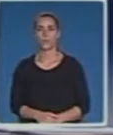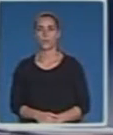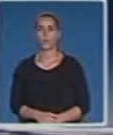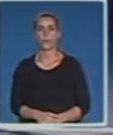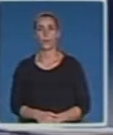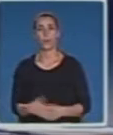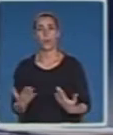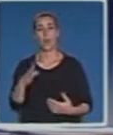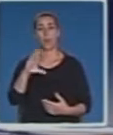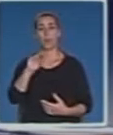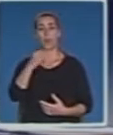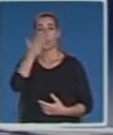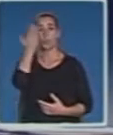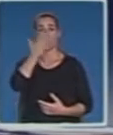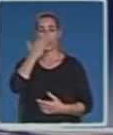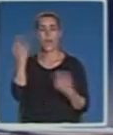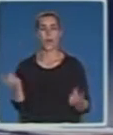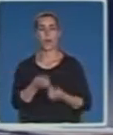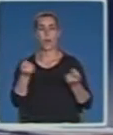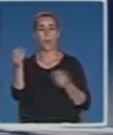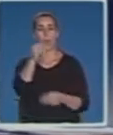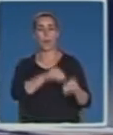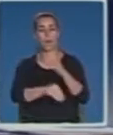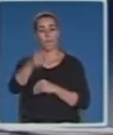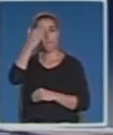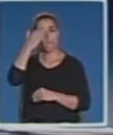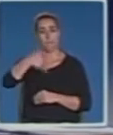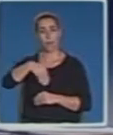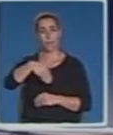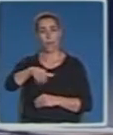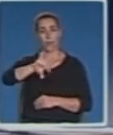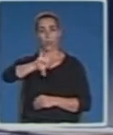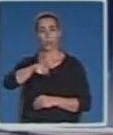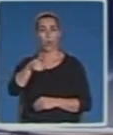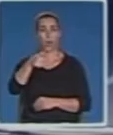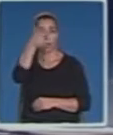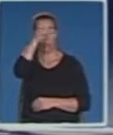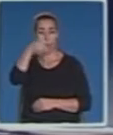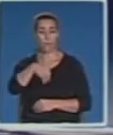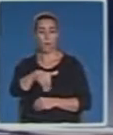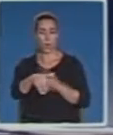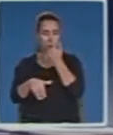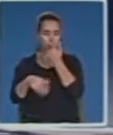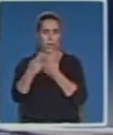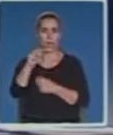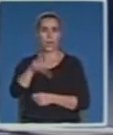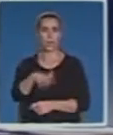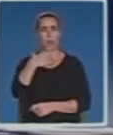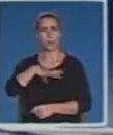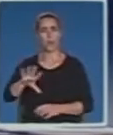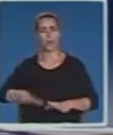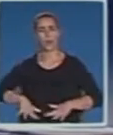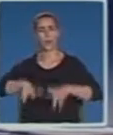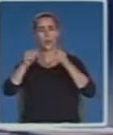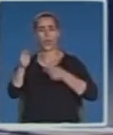Estamos no 10º dia da campanha eleitoral com vista às regionais do próximo domingo. Aníbal Pires quer recuperar a